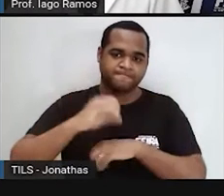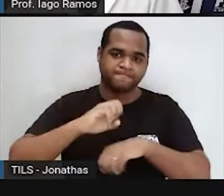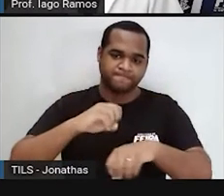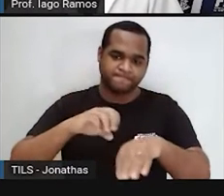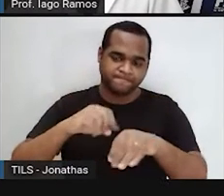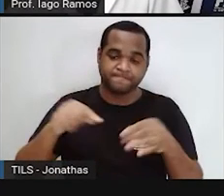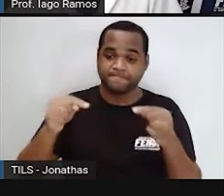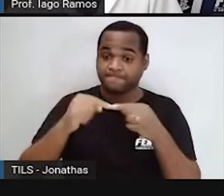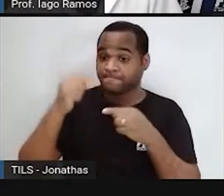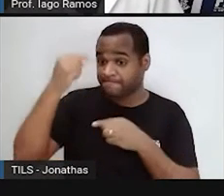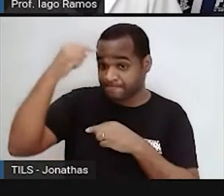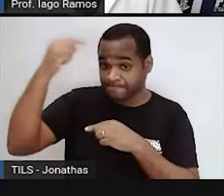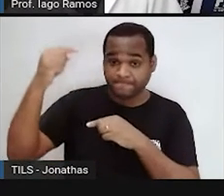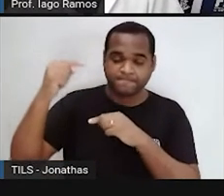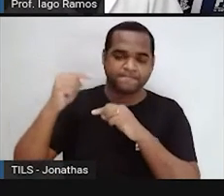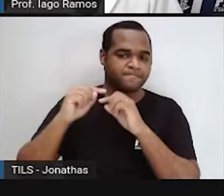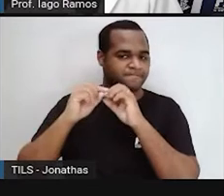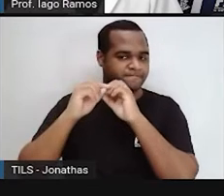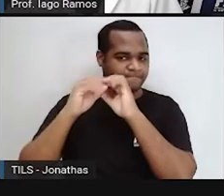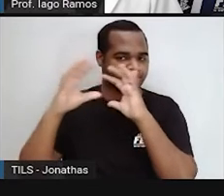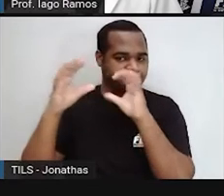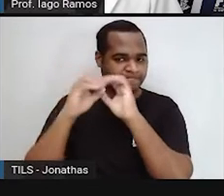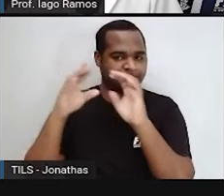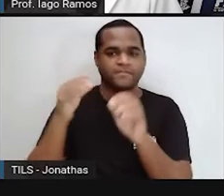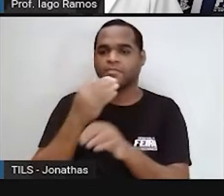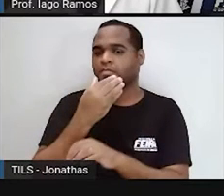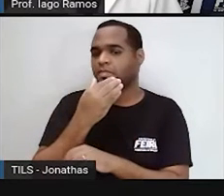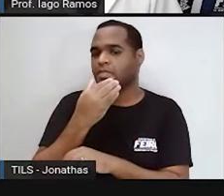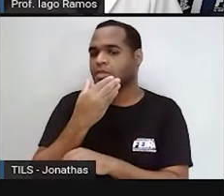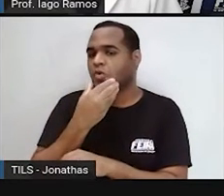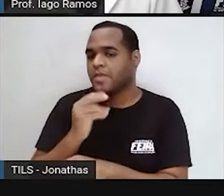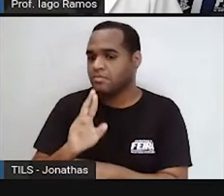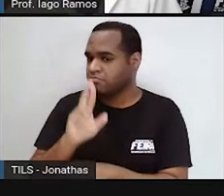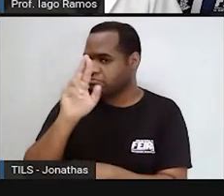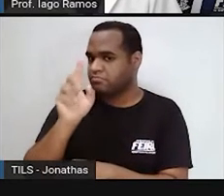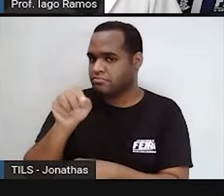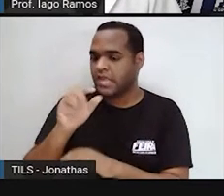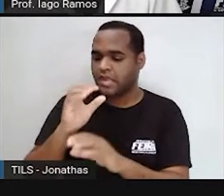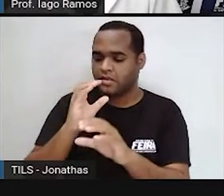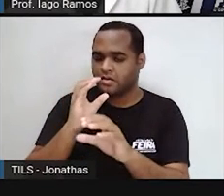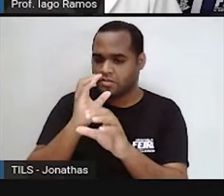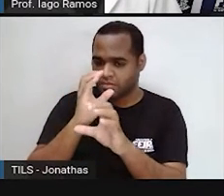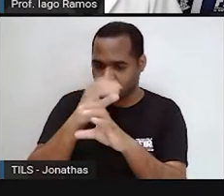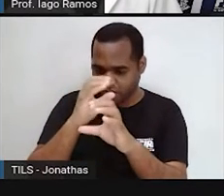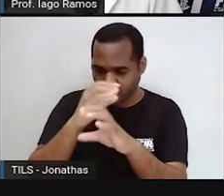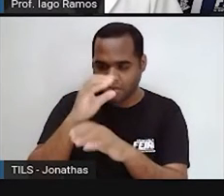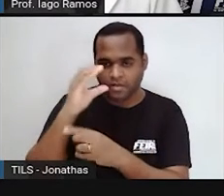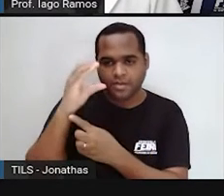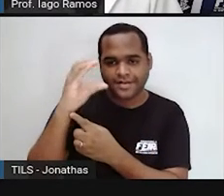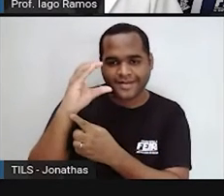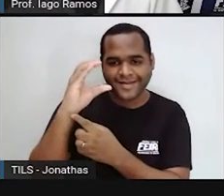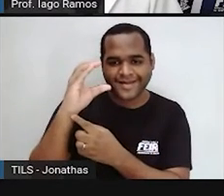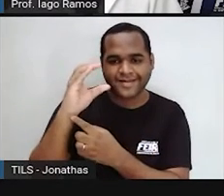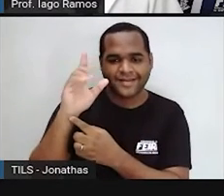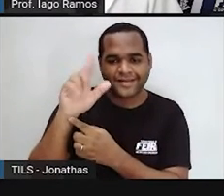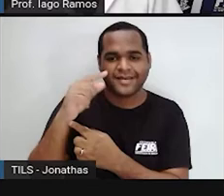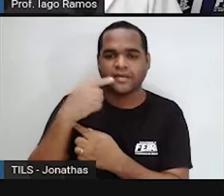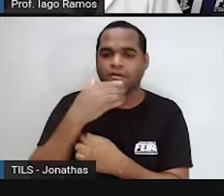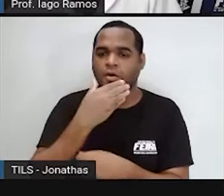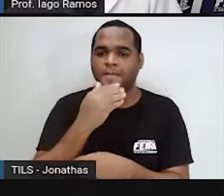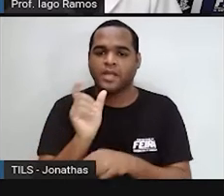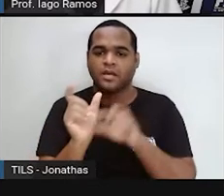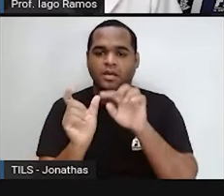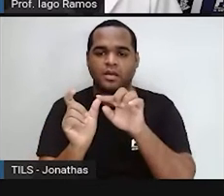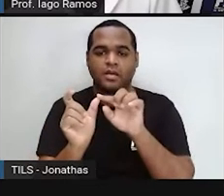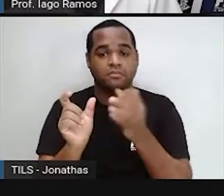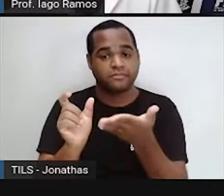pensamento de um grande é cientista né chamado kettler ele fala o seguinte que